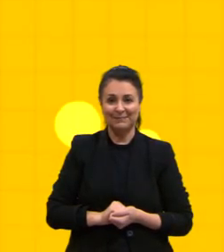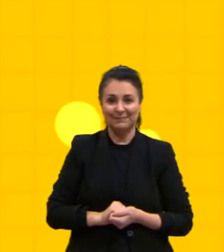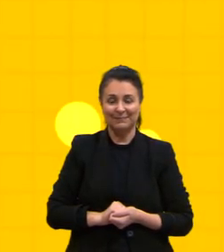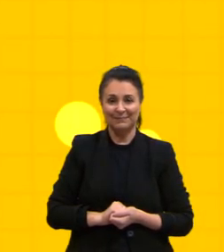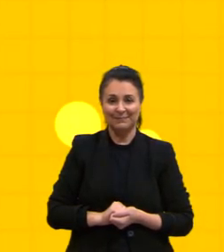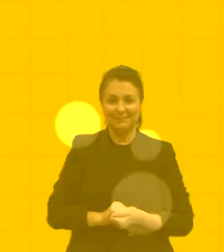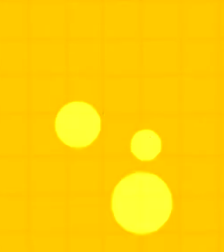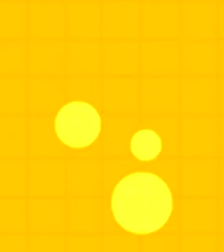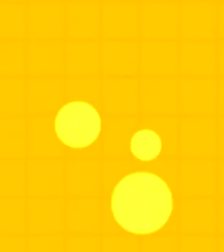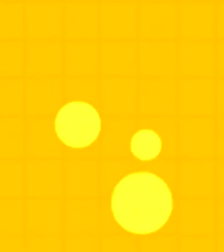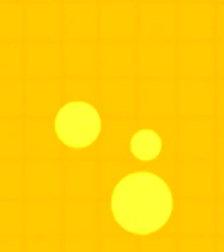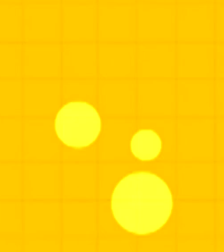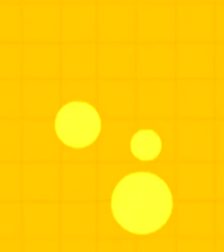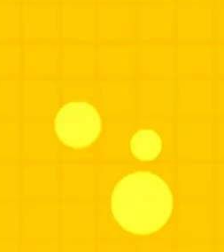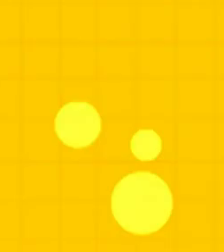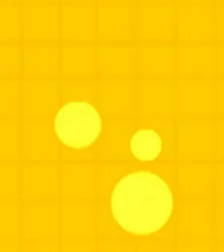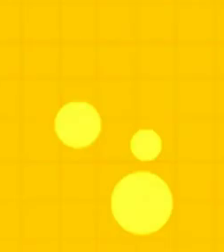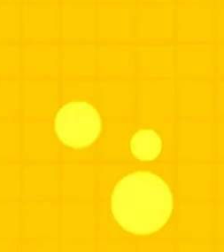Música